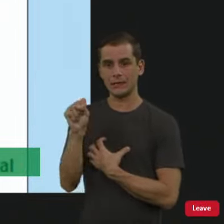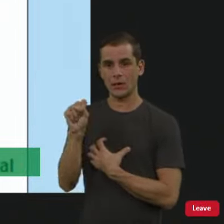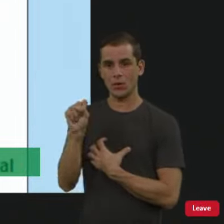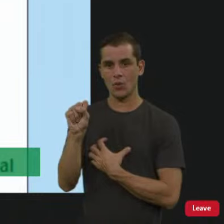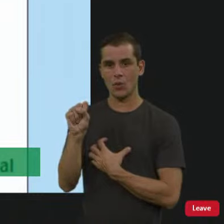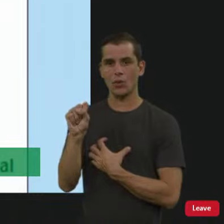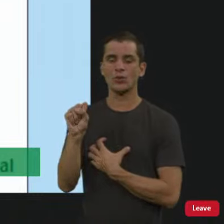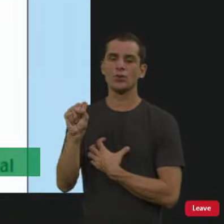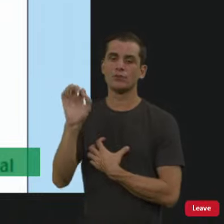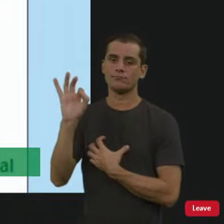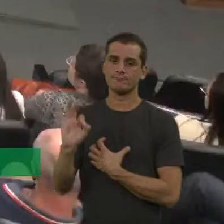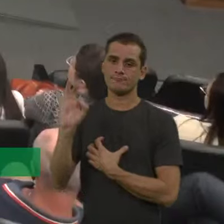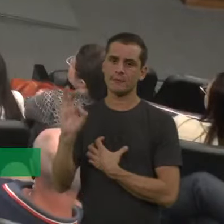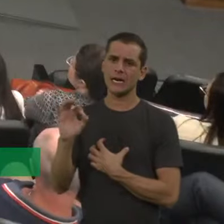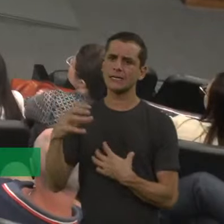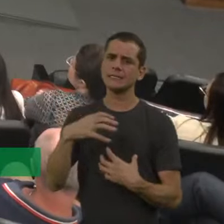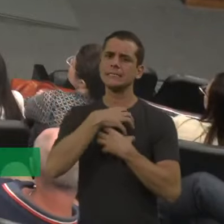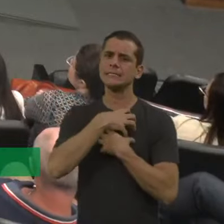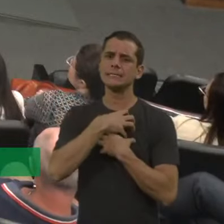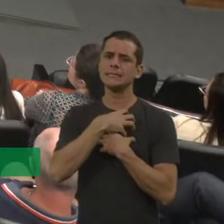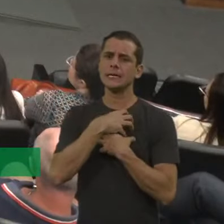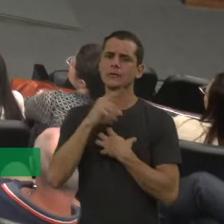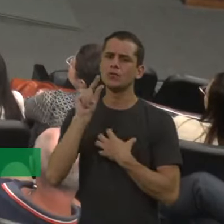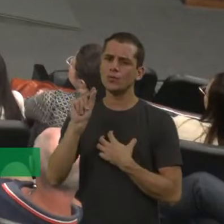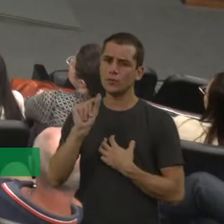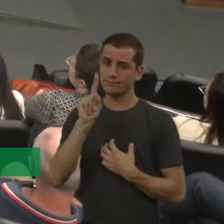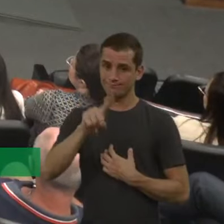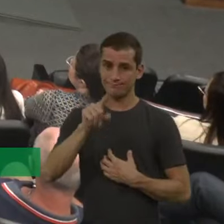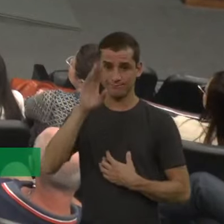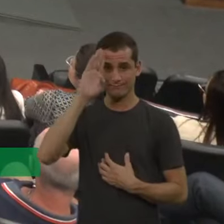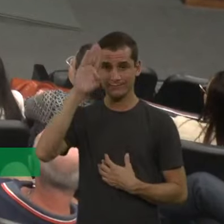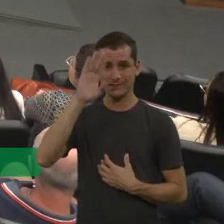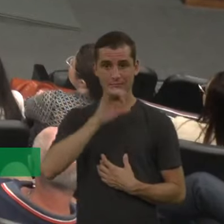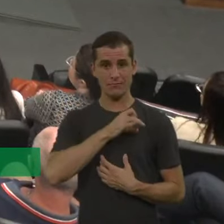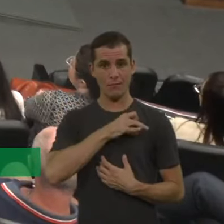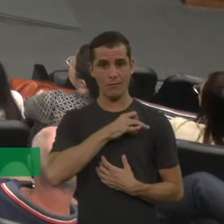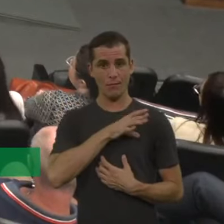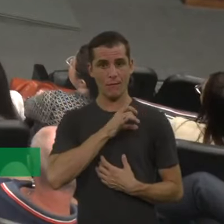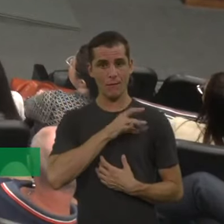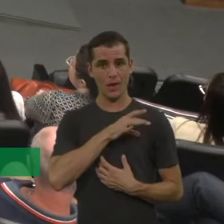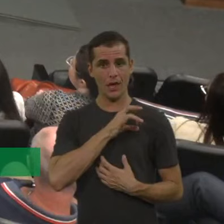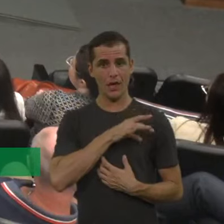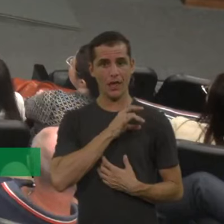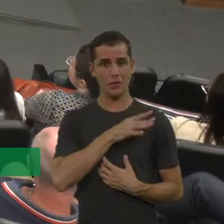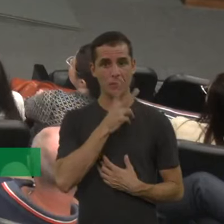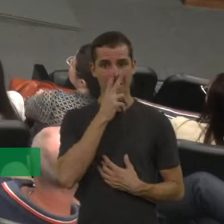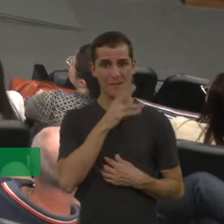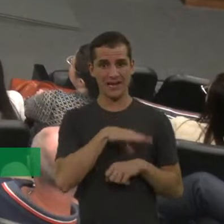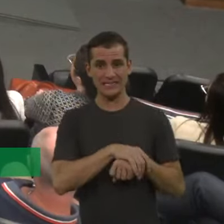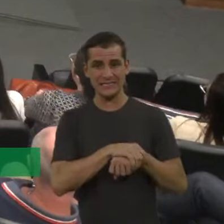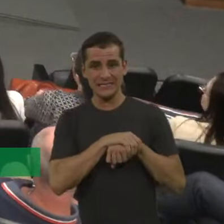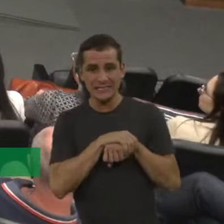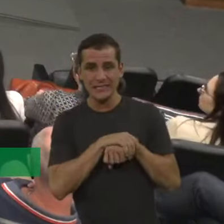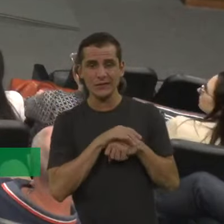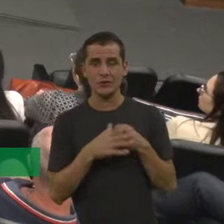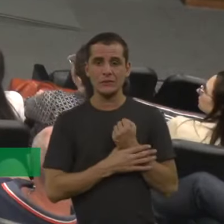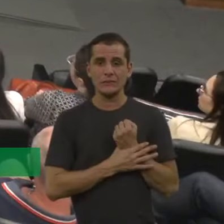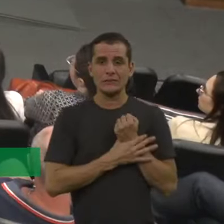quê? É sentimento de medo, principalmente, é um sentimento de insegurança, é um sentimento de